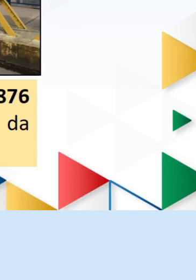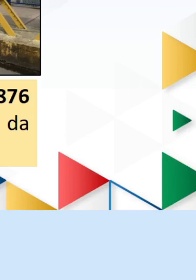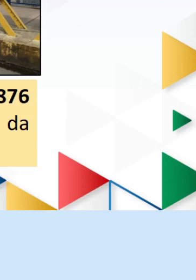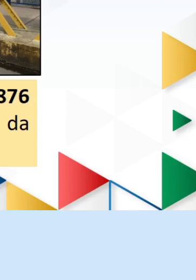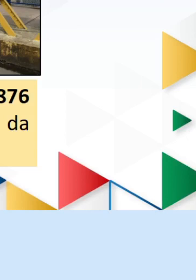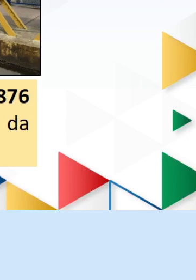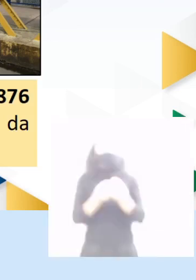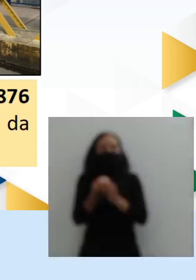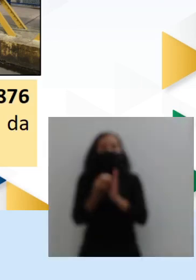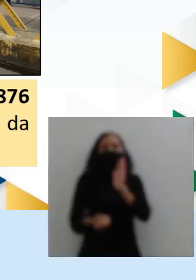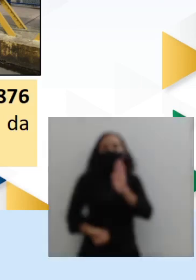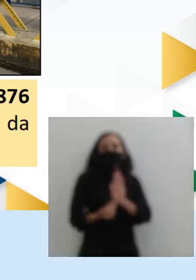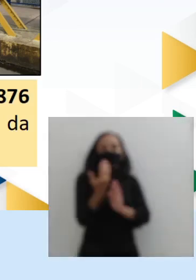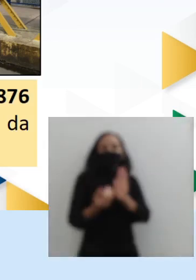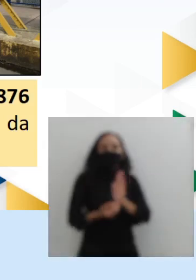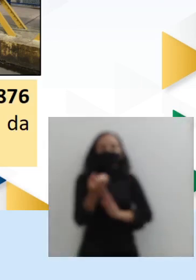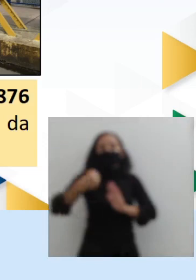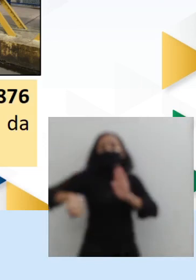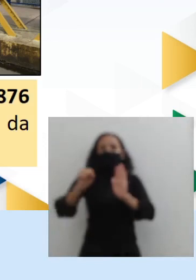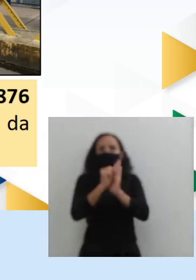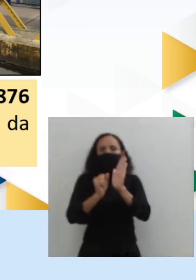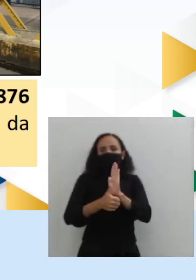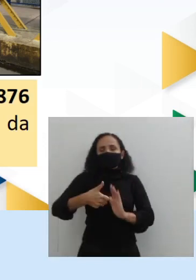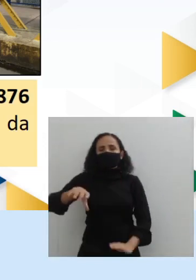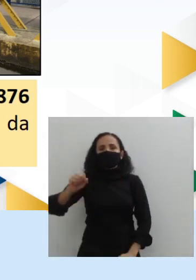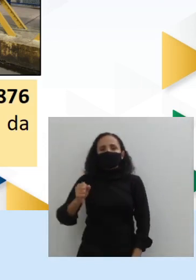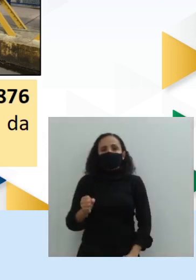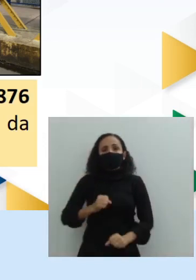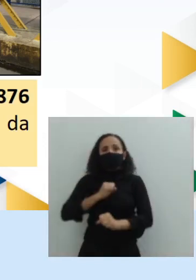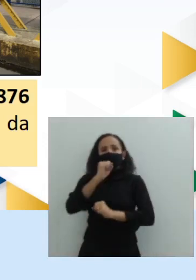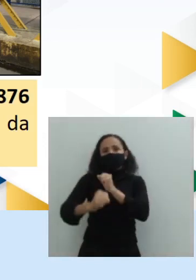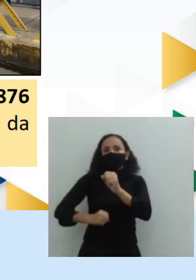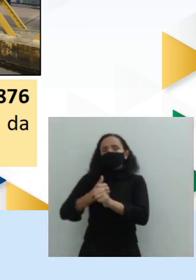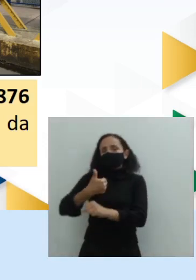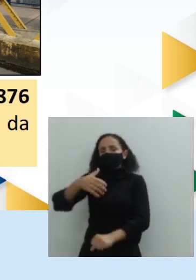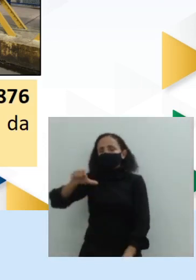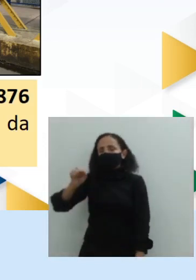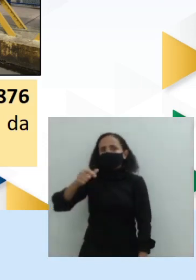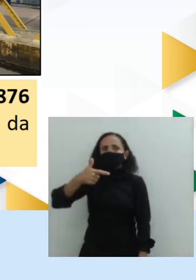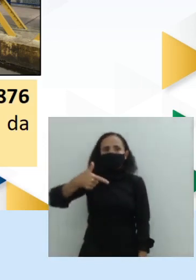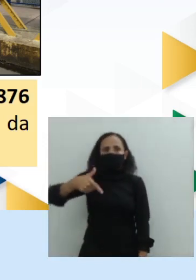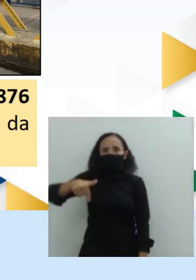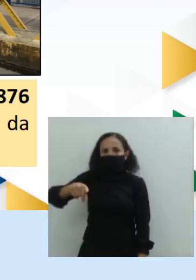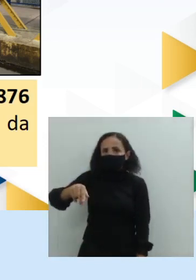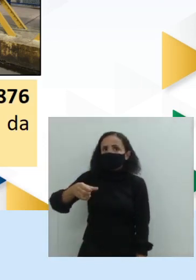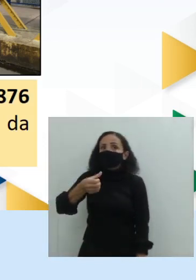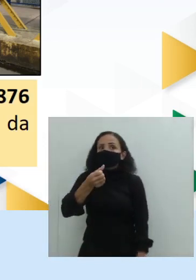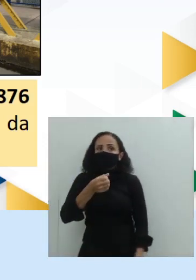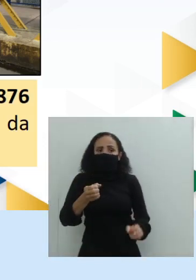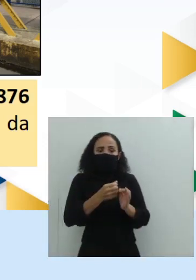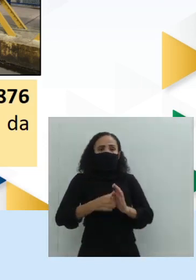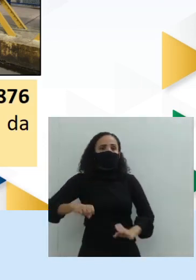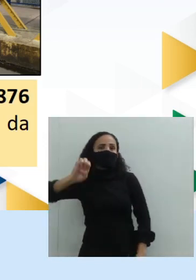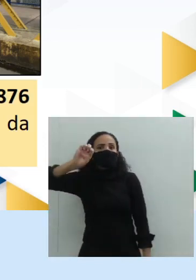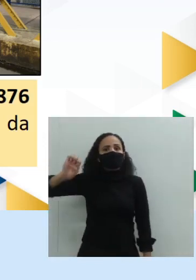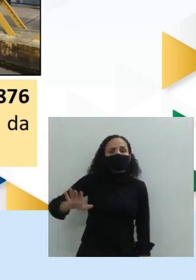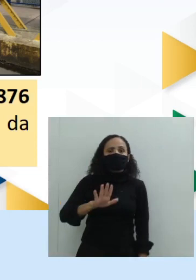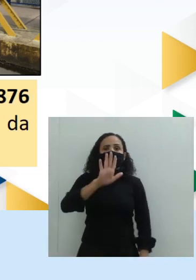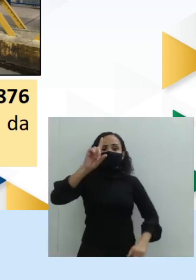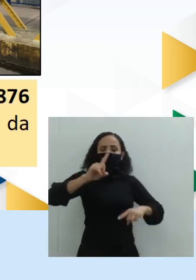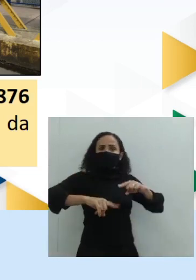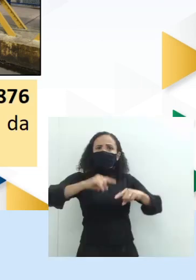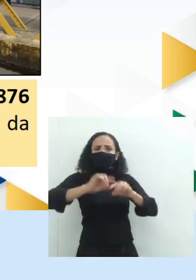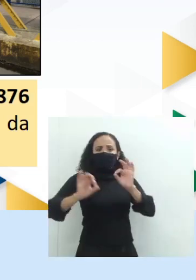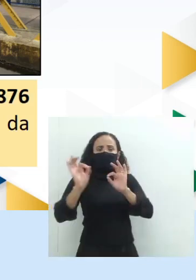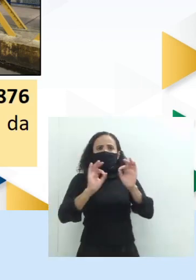construída no século XIX, 1876, com esses materiais oriundos da Europa e tem esse